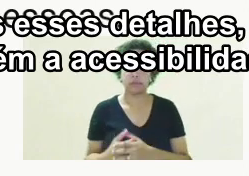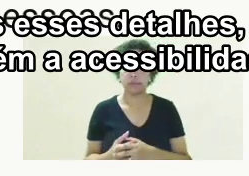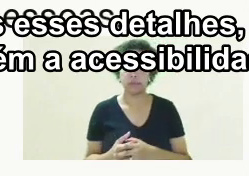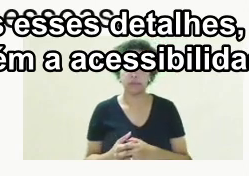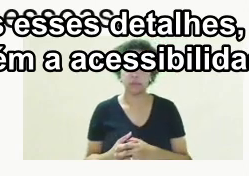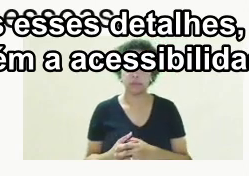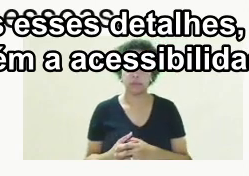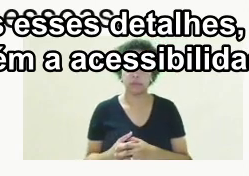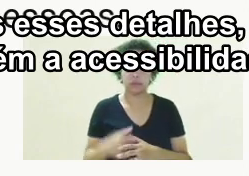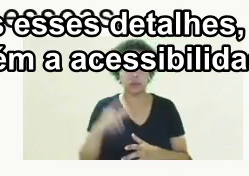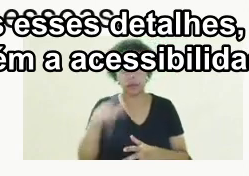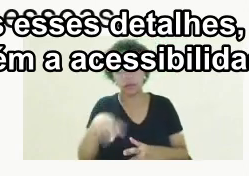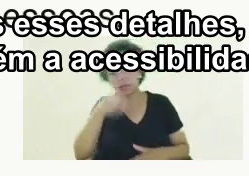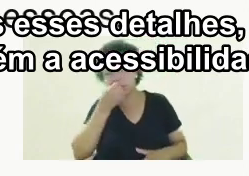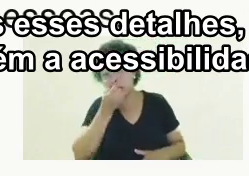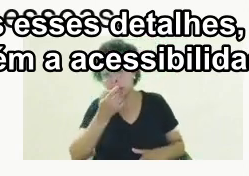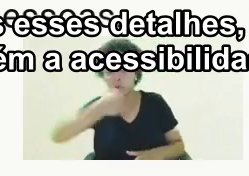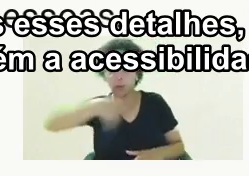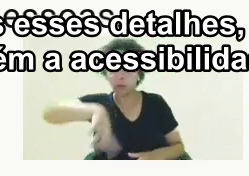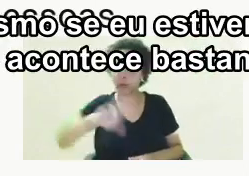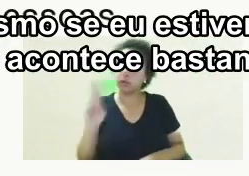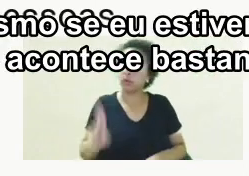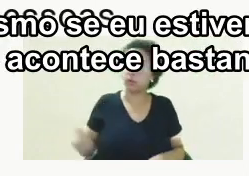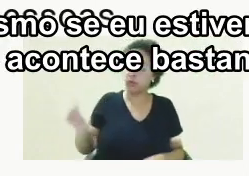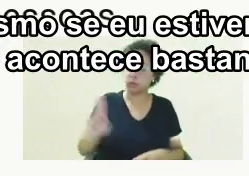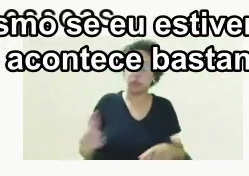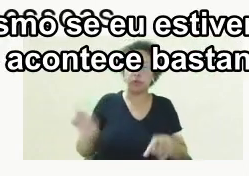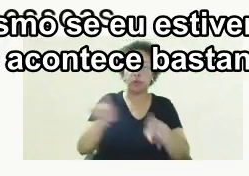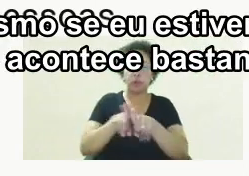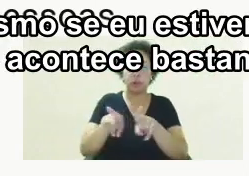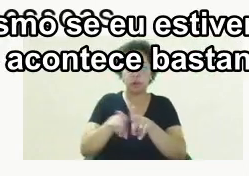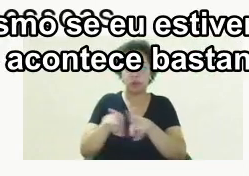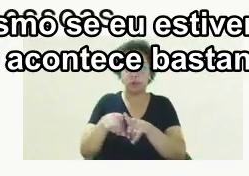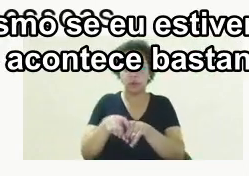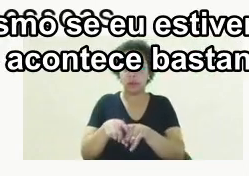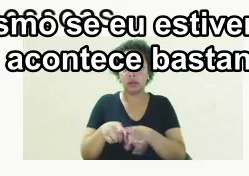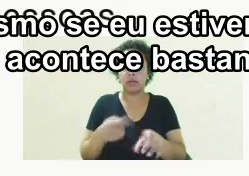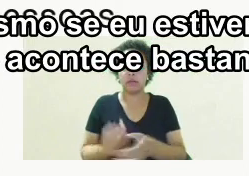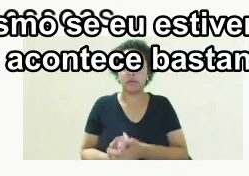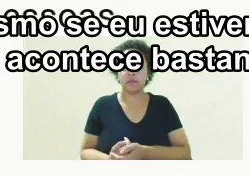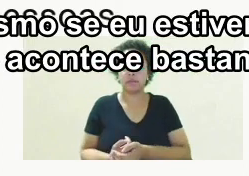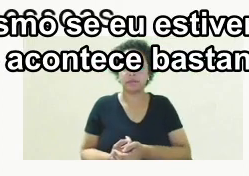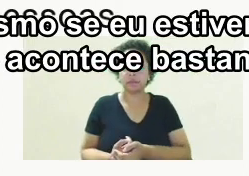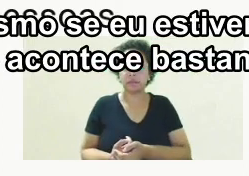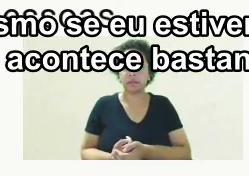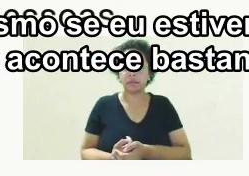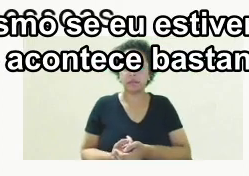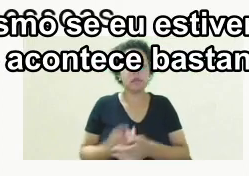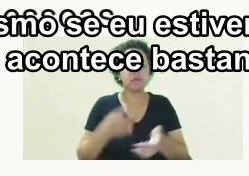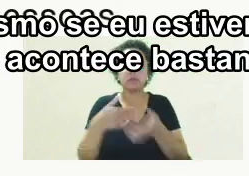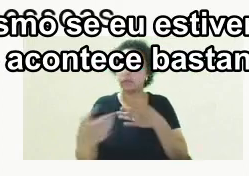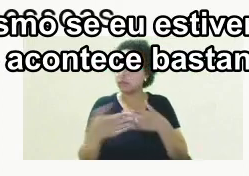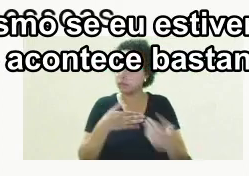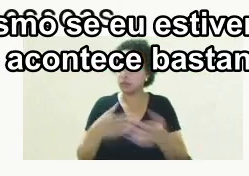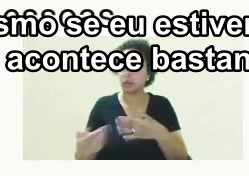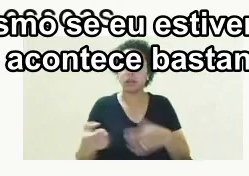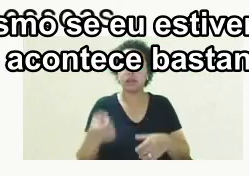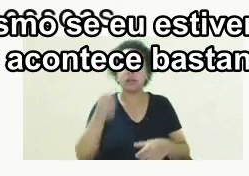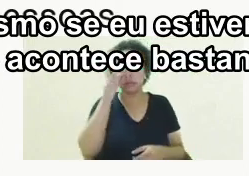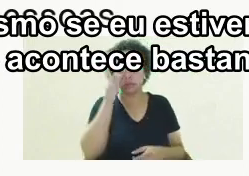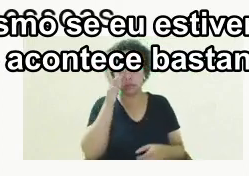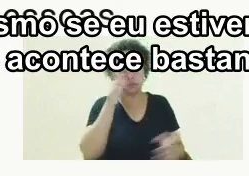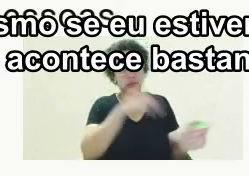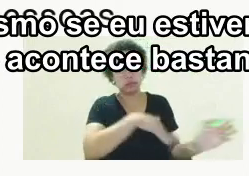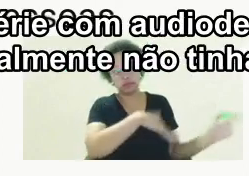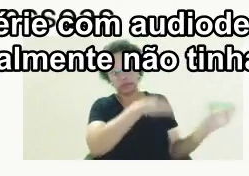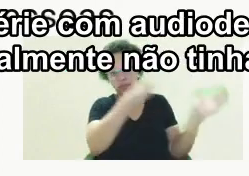de nós usarmos também a acessibilidade ao nosso favor. Além disso, mesmo se eu estiver assistindo essa série, que acontece